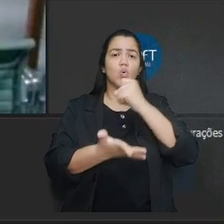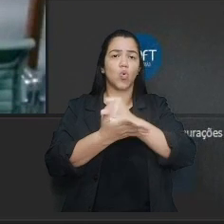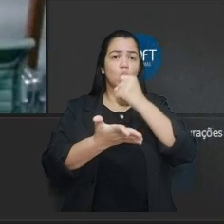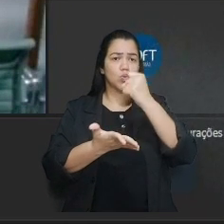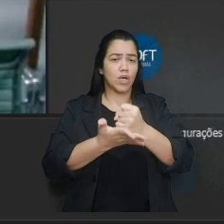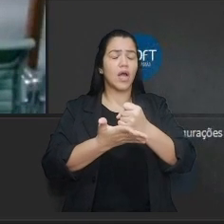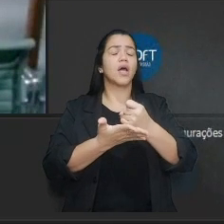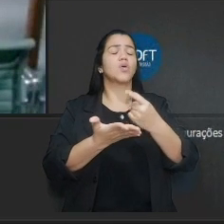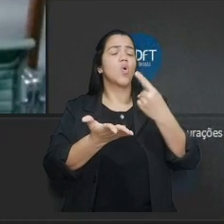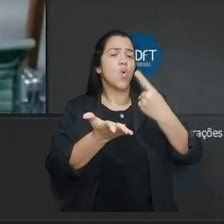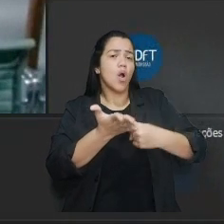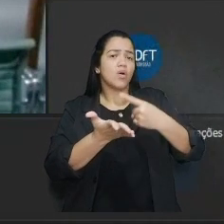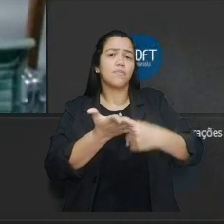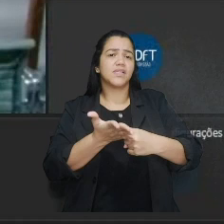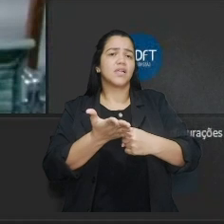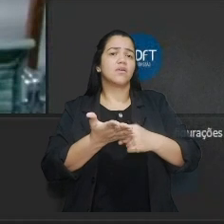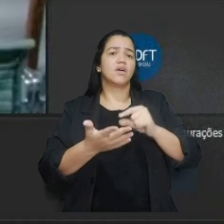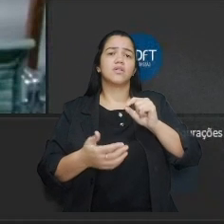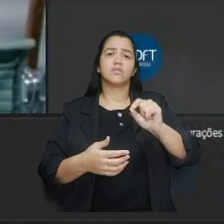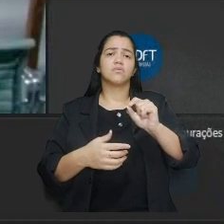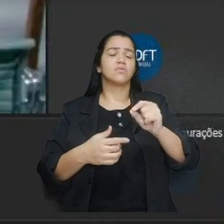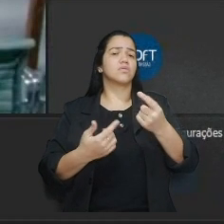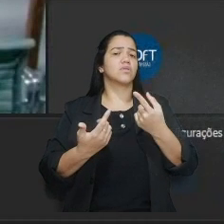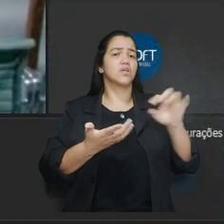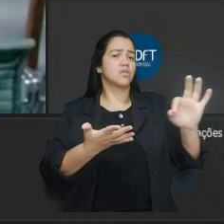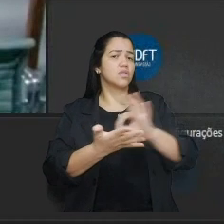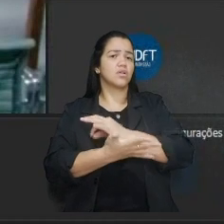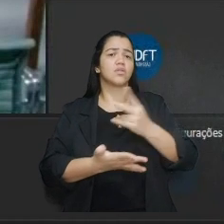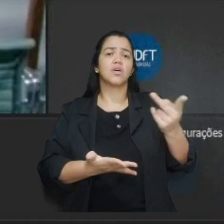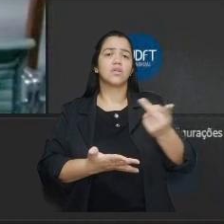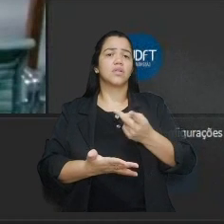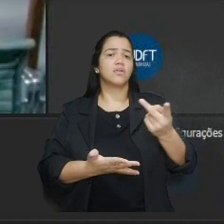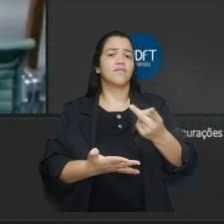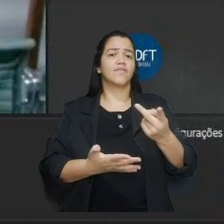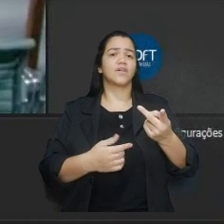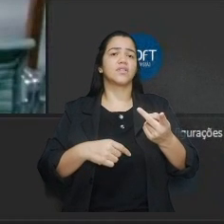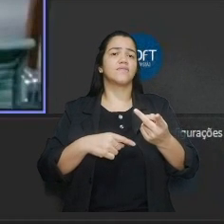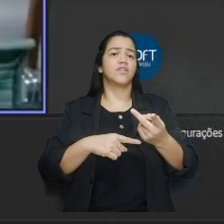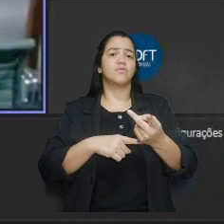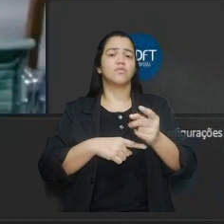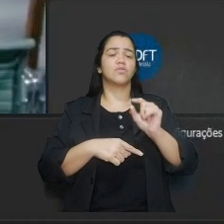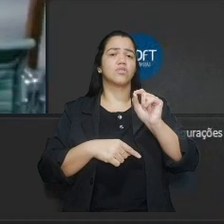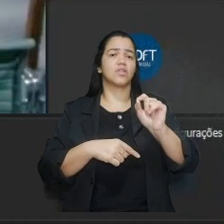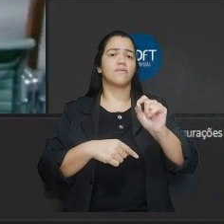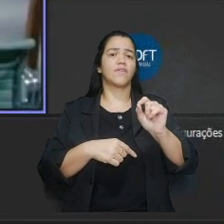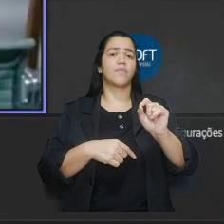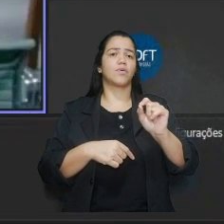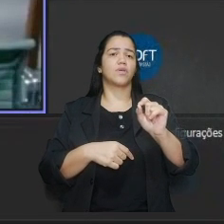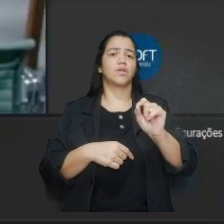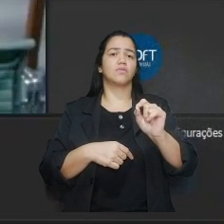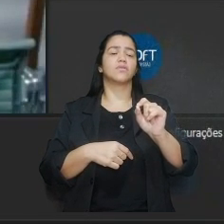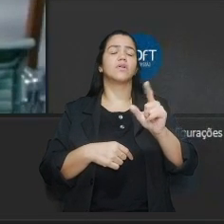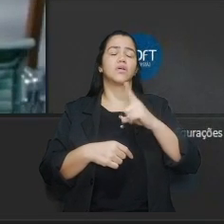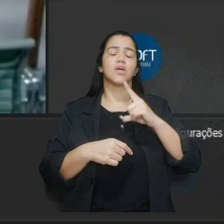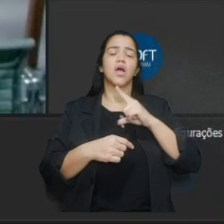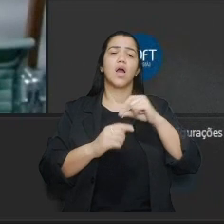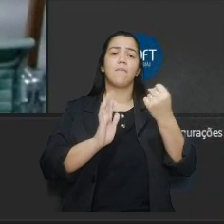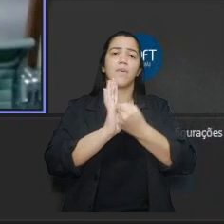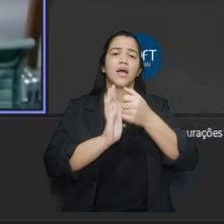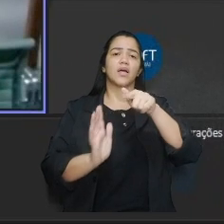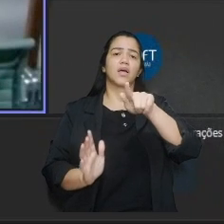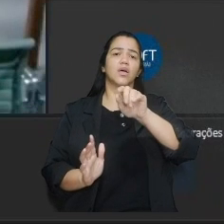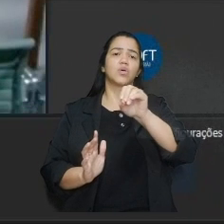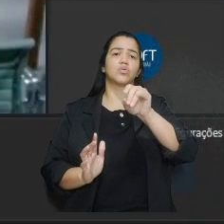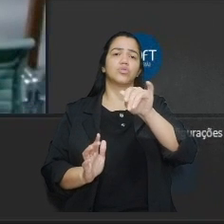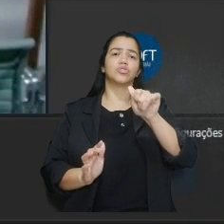contrário, existe um contrato, um acordo de confidencialidade assinado entre as partes que veda o uso da